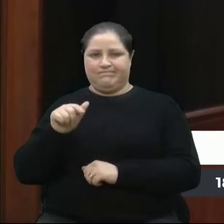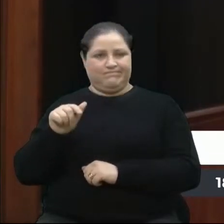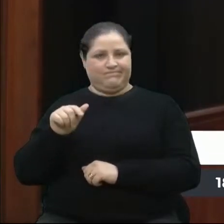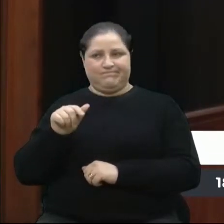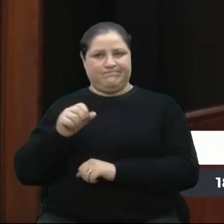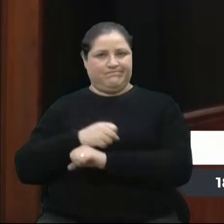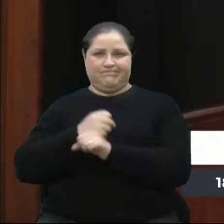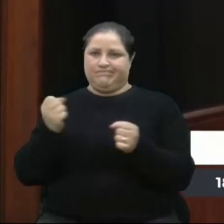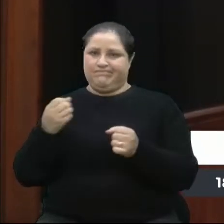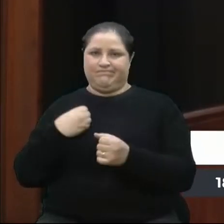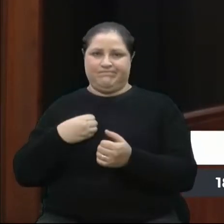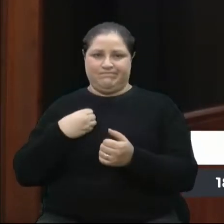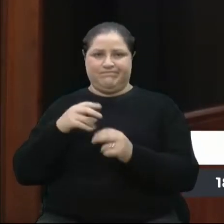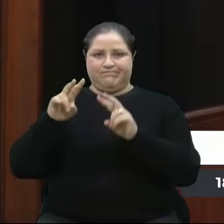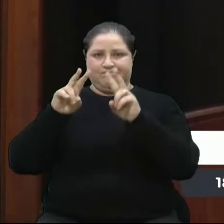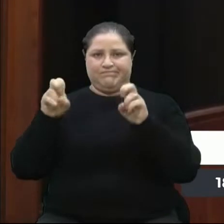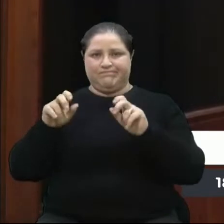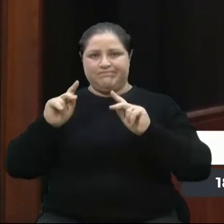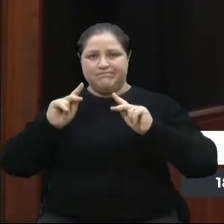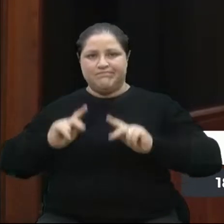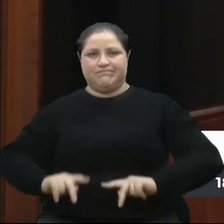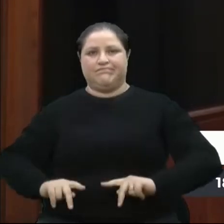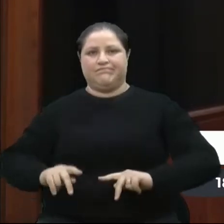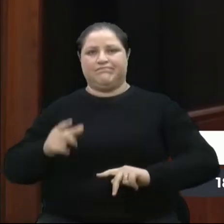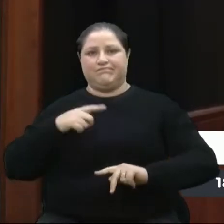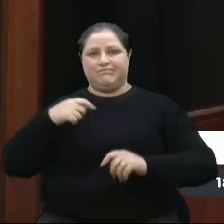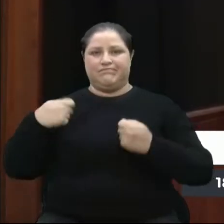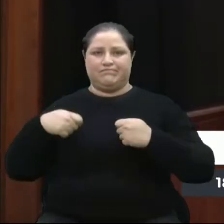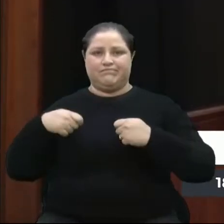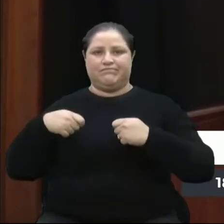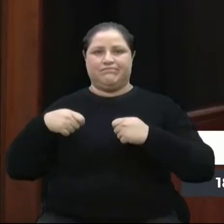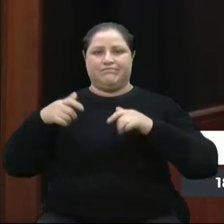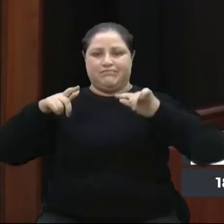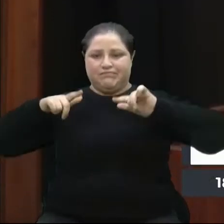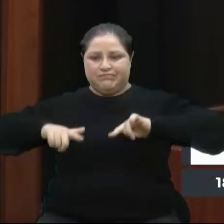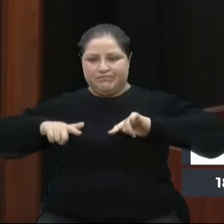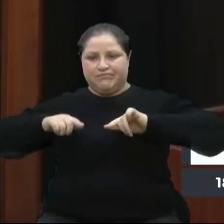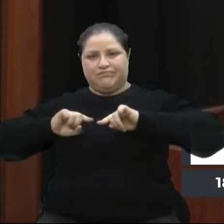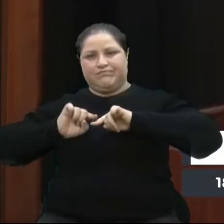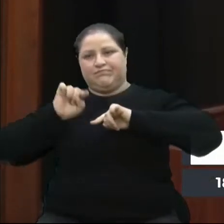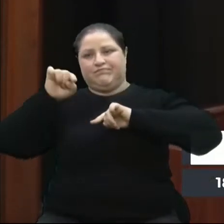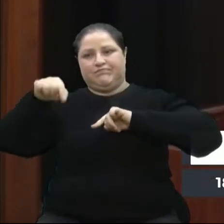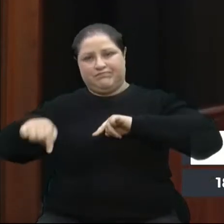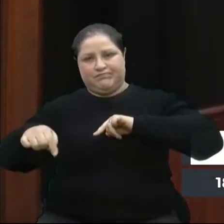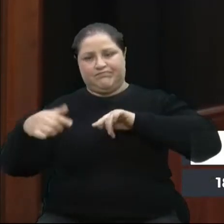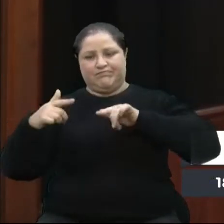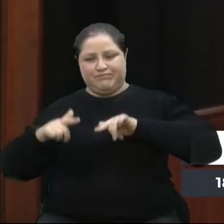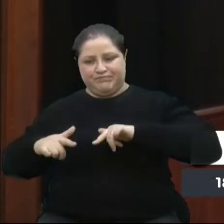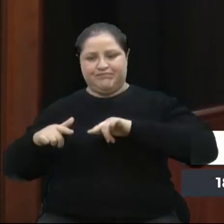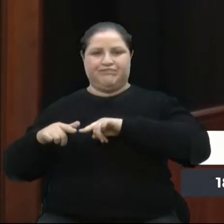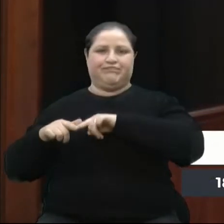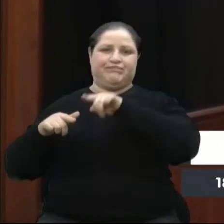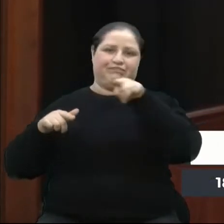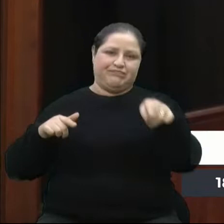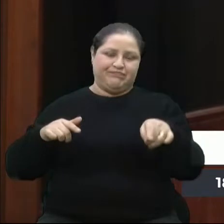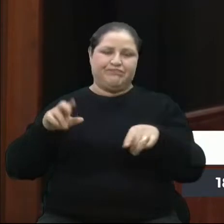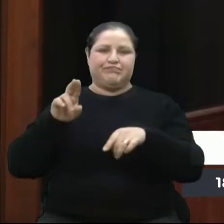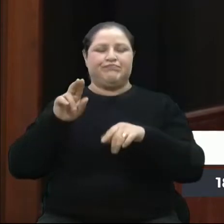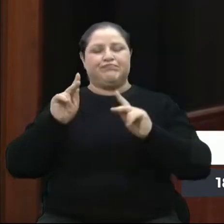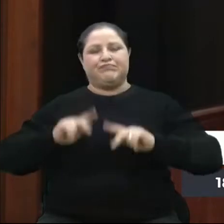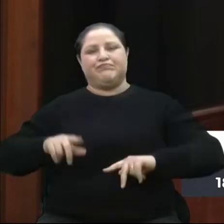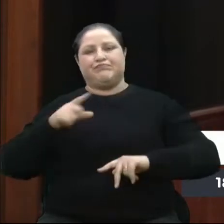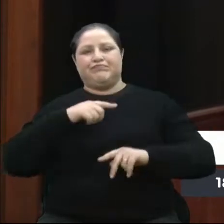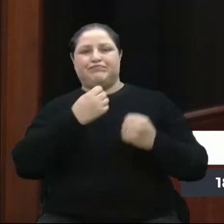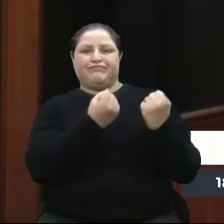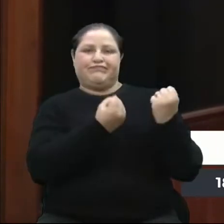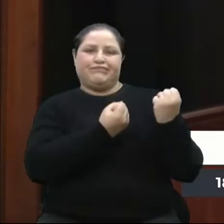que se refere às pessoas se deslocarem, as pessoas que têm automóveis, né, que utilizam seus